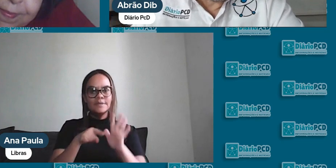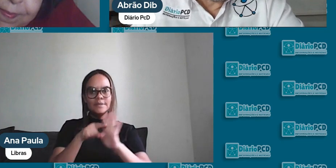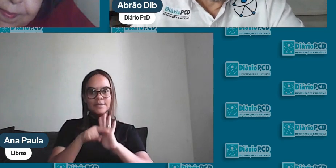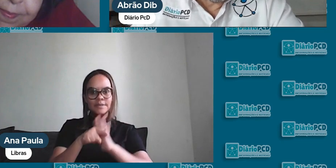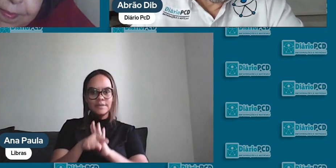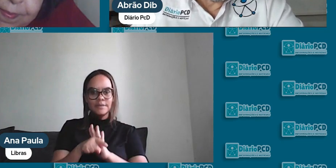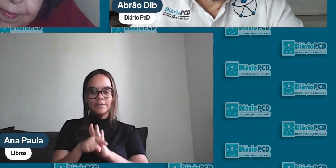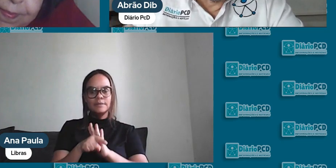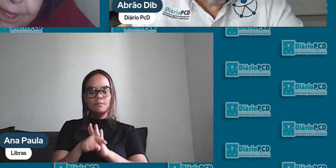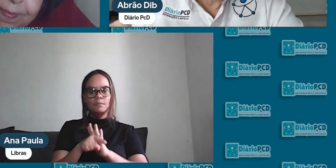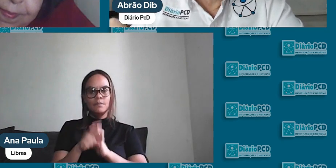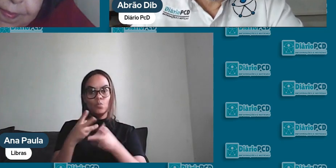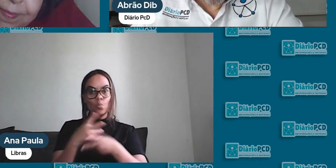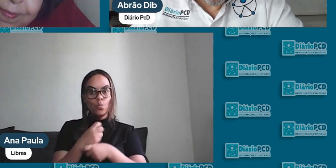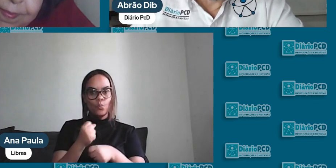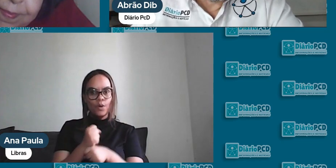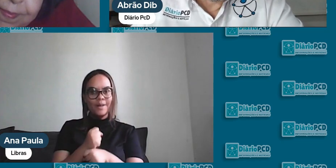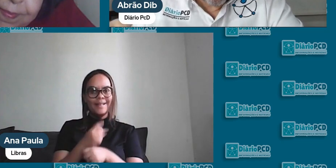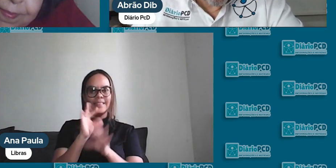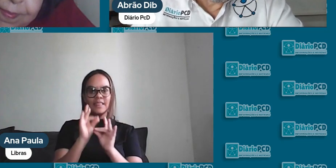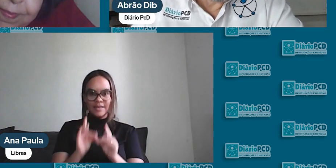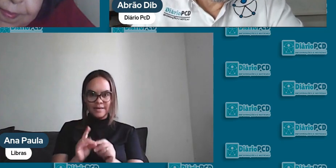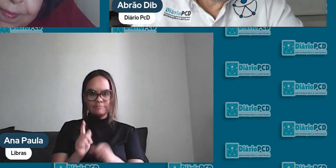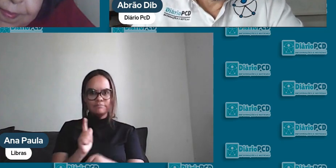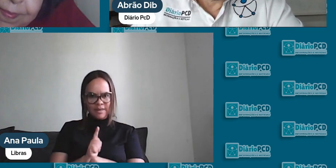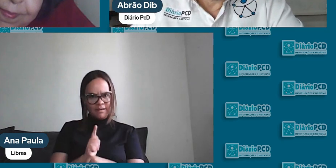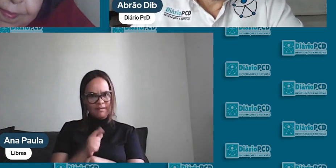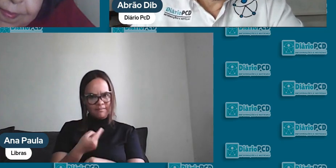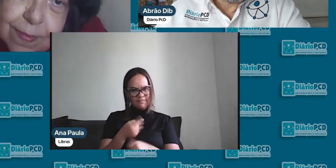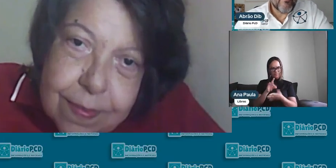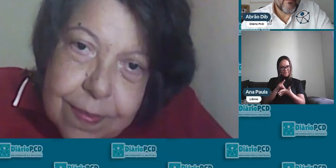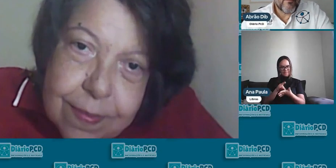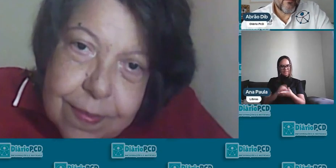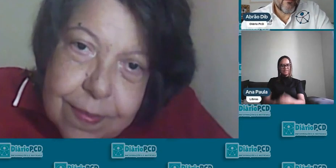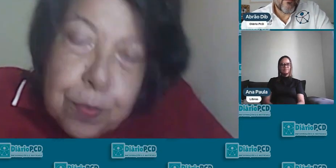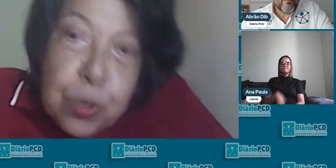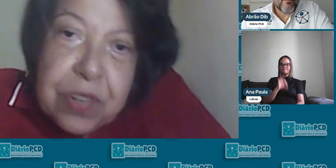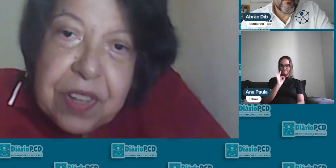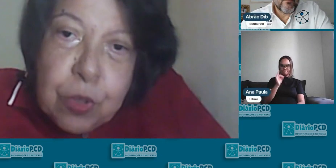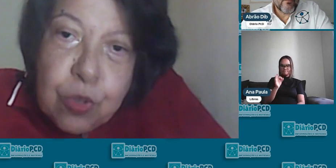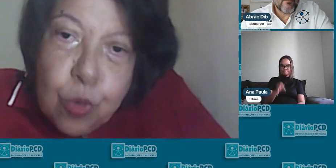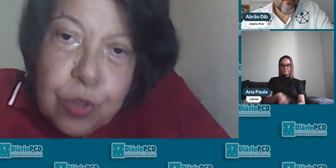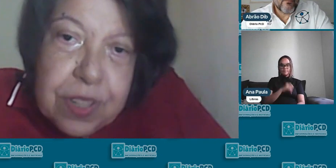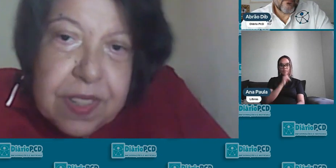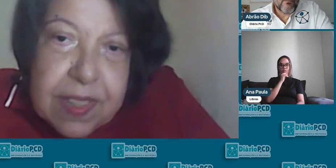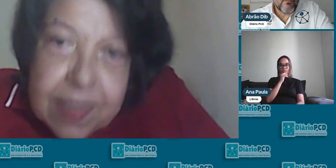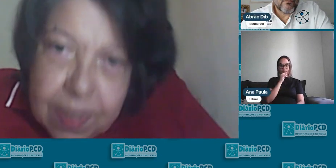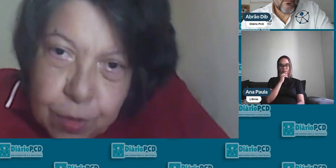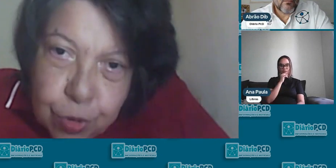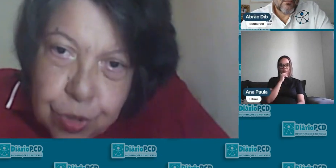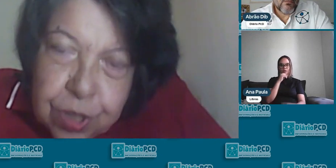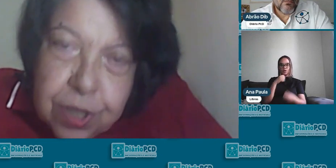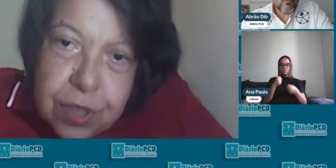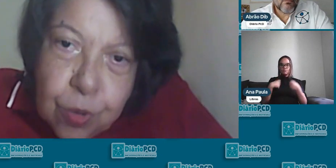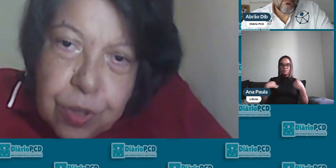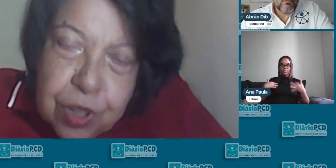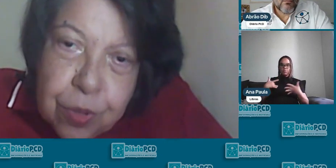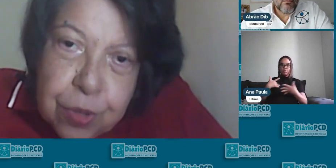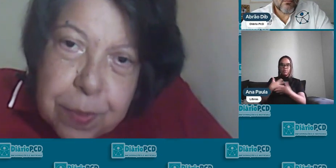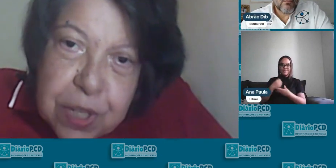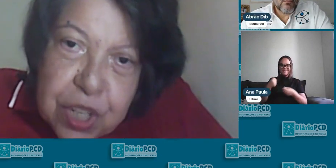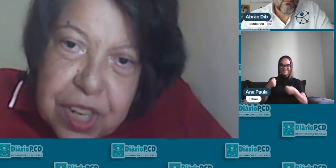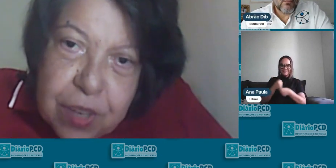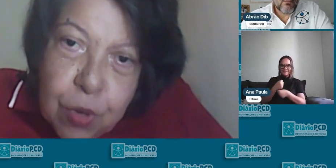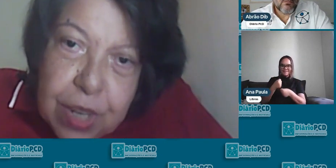estatística mais detalhada, doutor, é isso? Exatamente. Por exemplo, de todos esses anos que